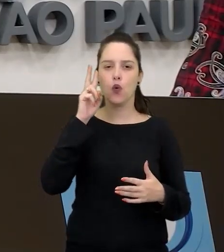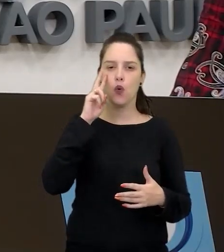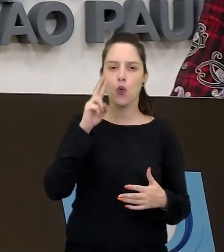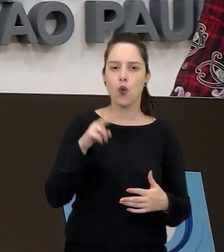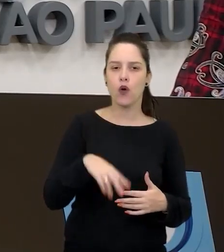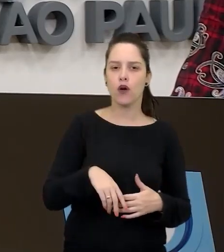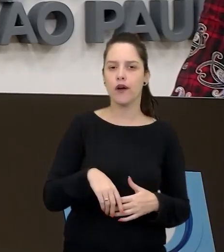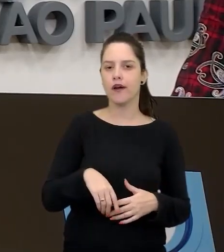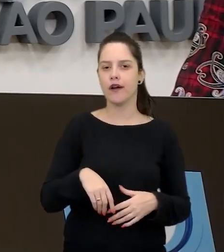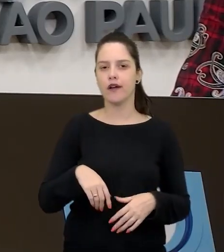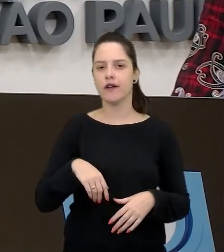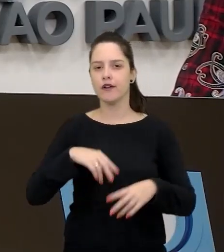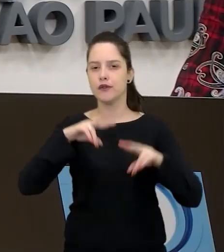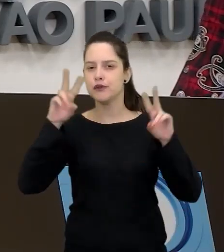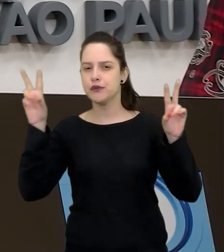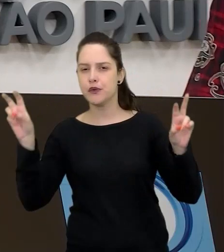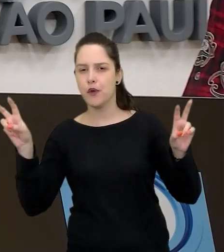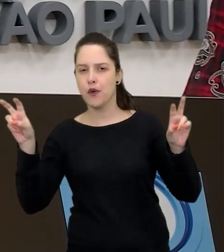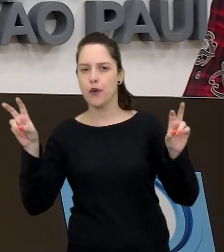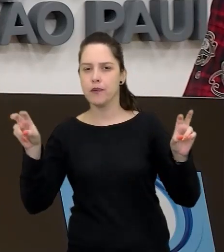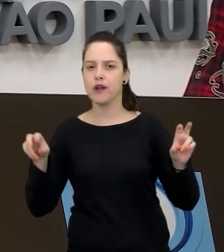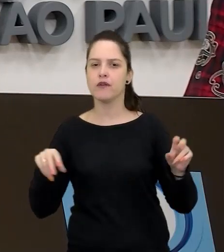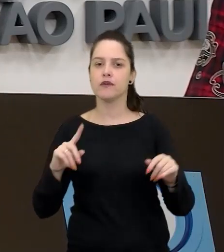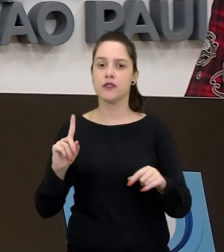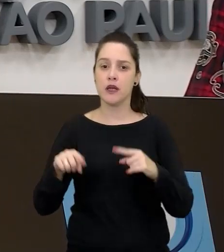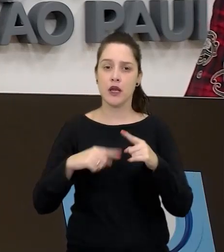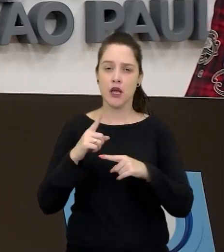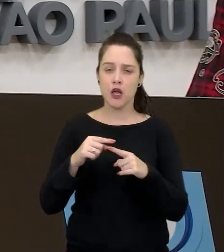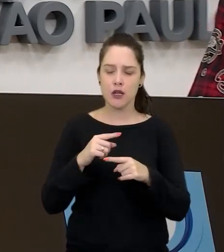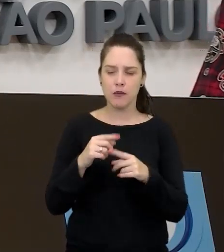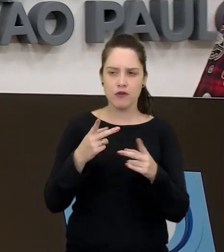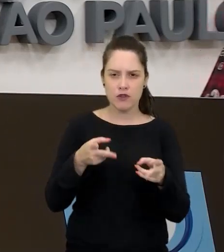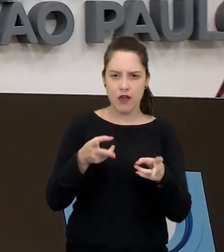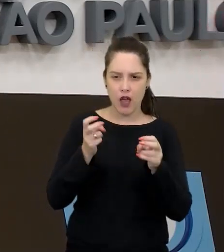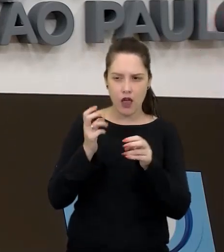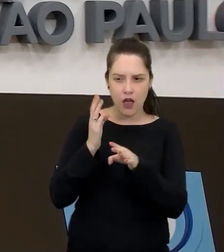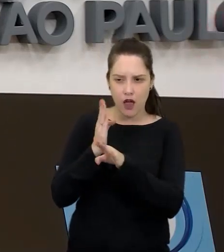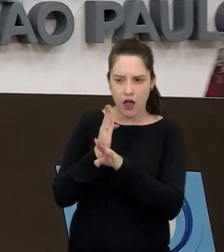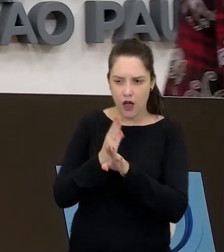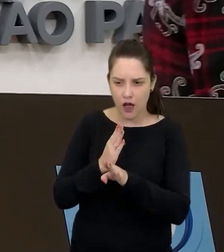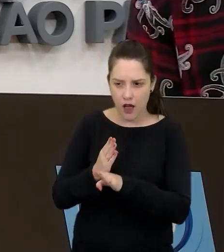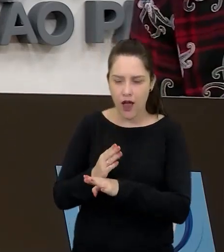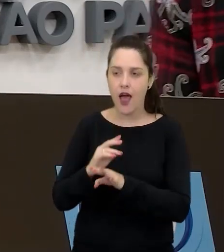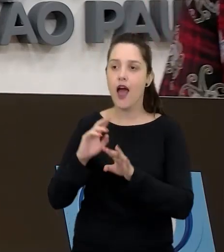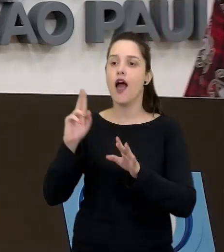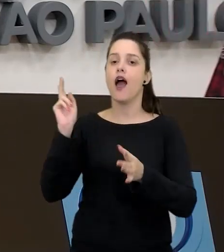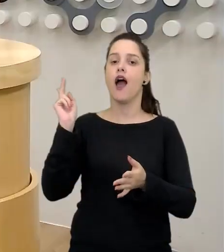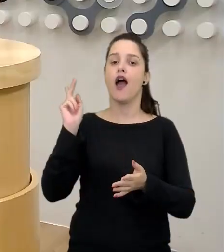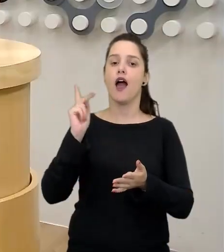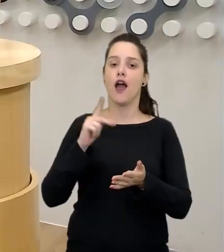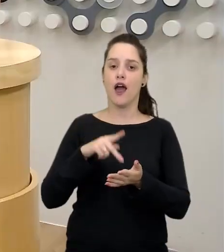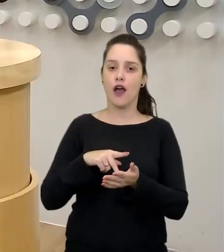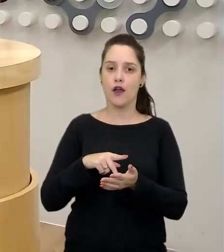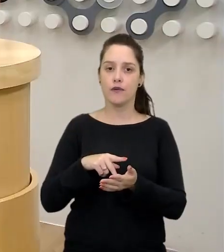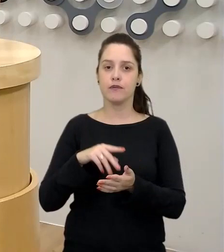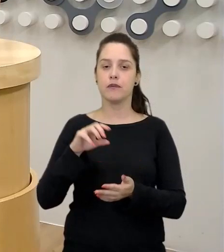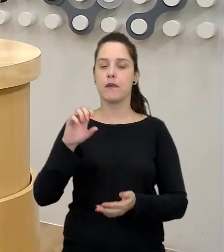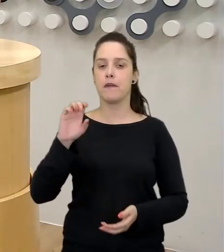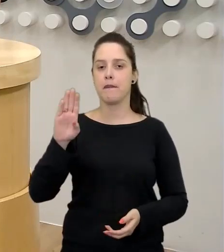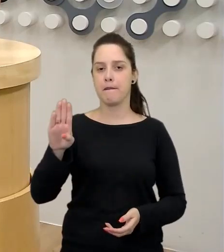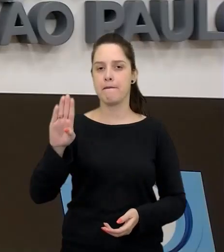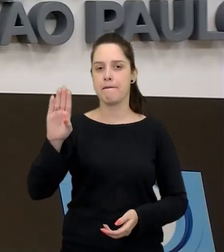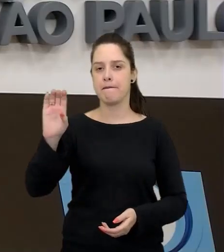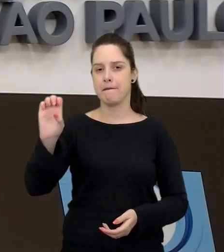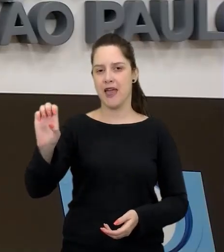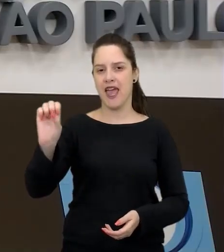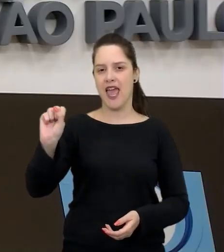contos sobre não sei o quê. E você vai achar uma série de 8 contos muito especiais que se chamam bestiário. Né?